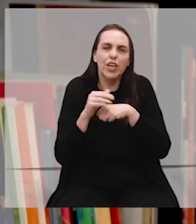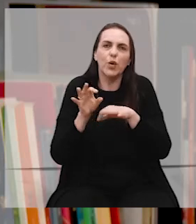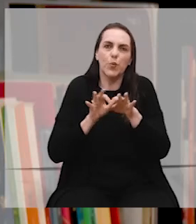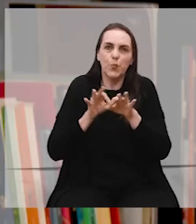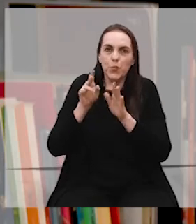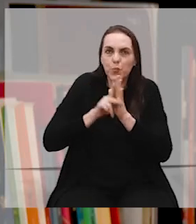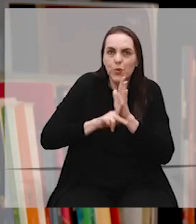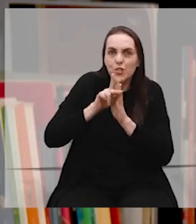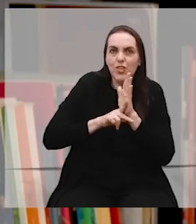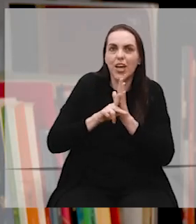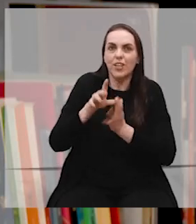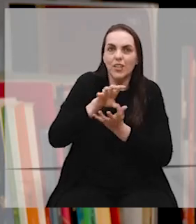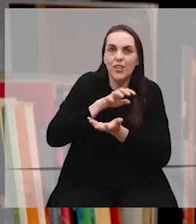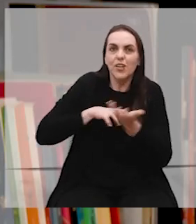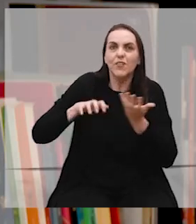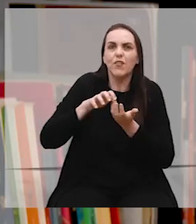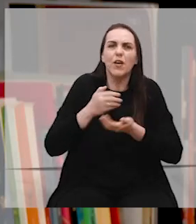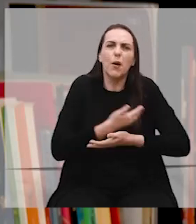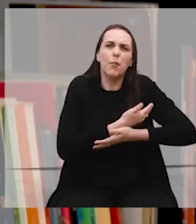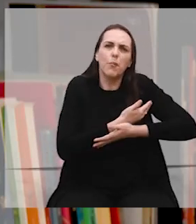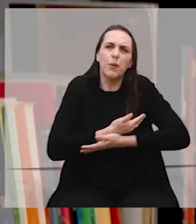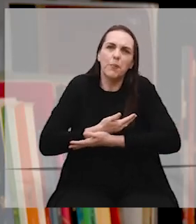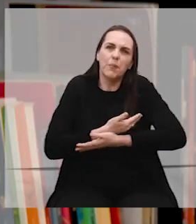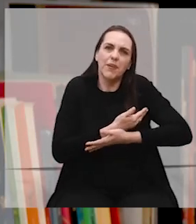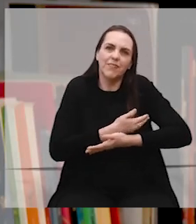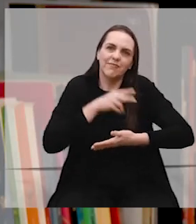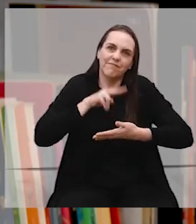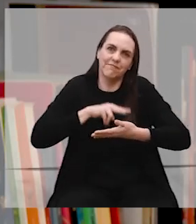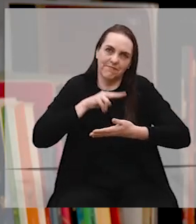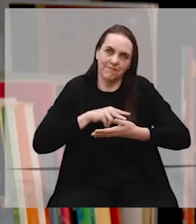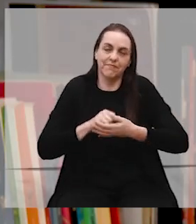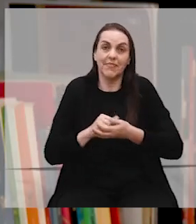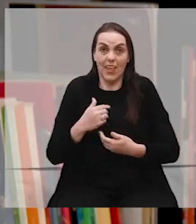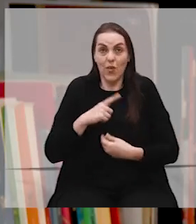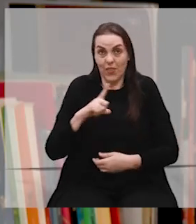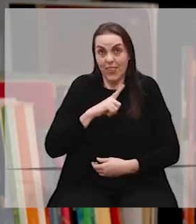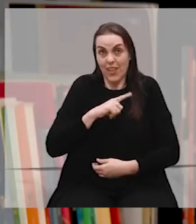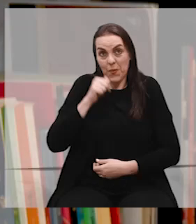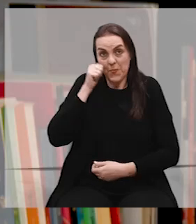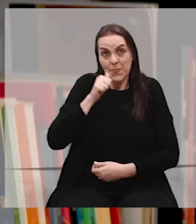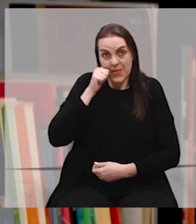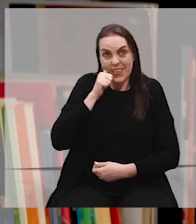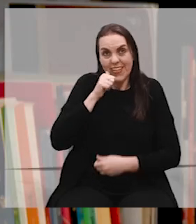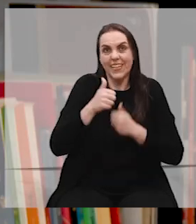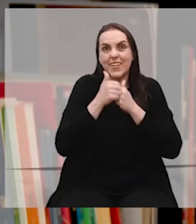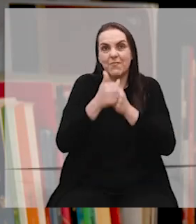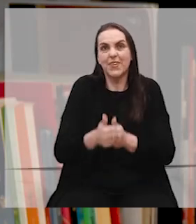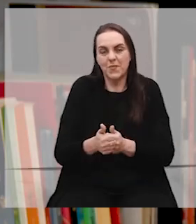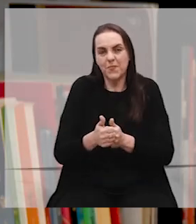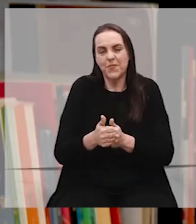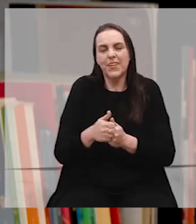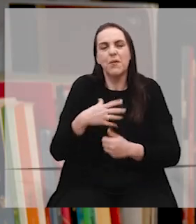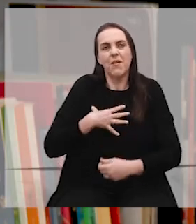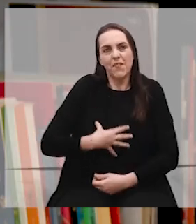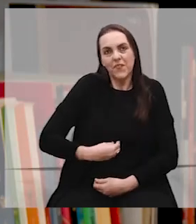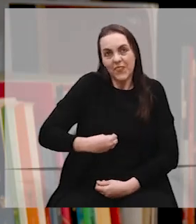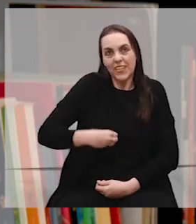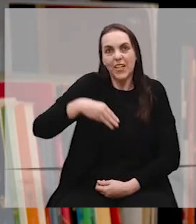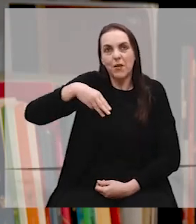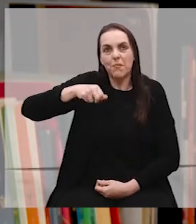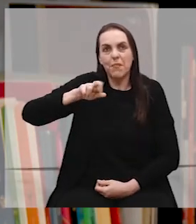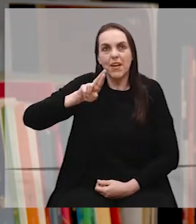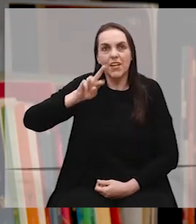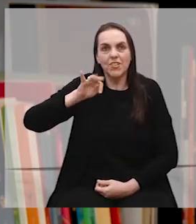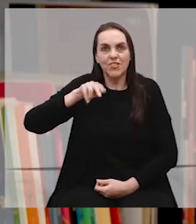envolvem leituras para bebês. E eu tenho uma menina, quem me acompanha aqui sabe, que é a Martina. E outro